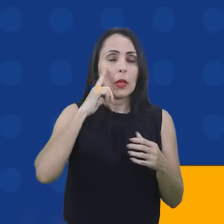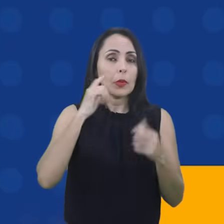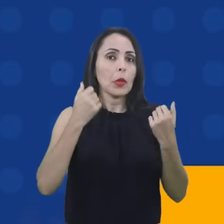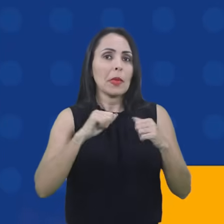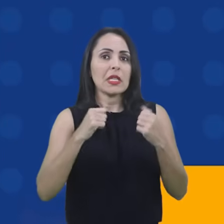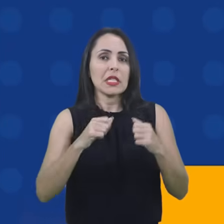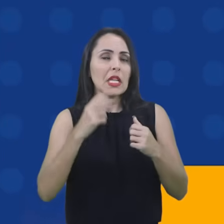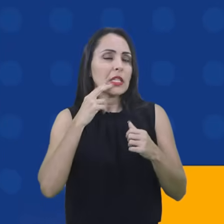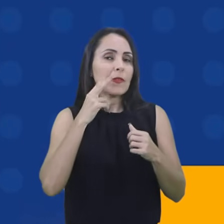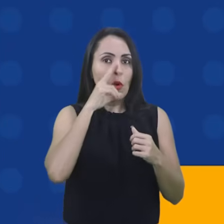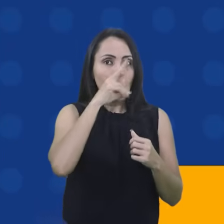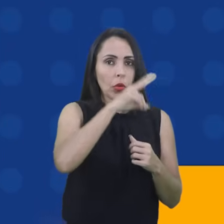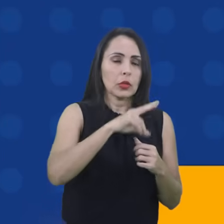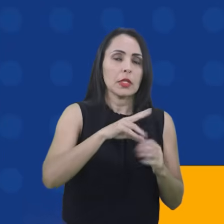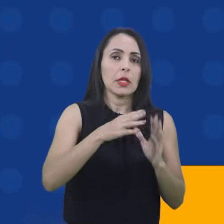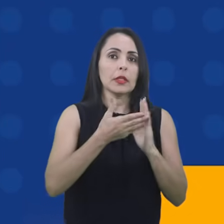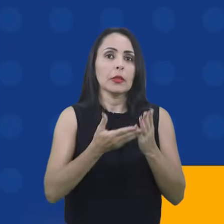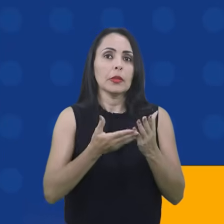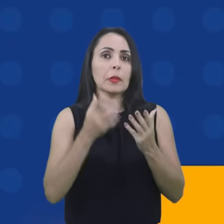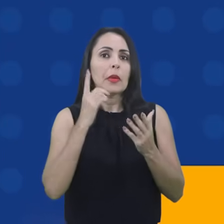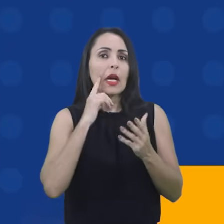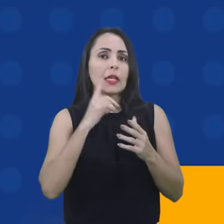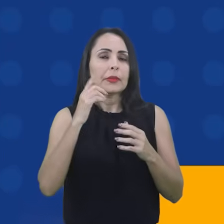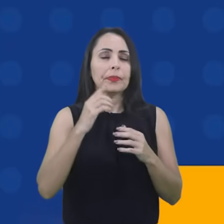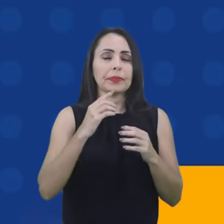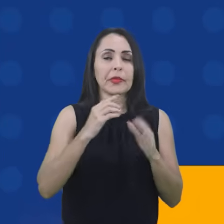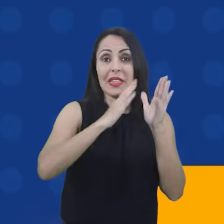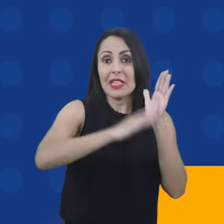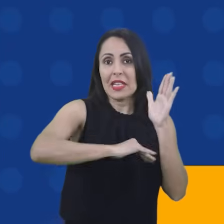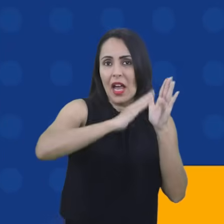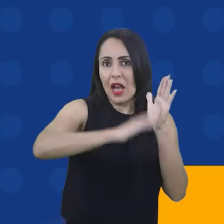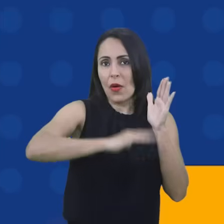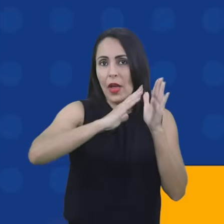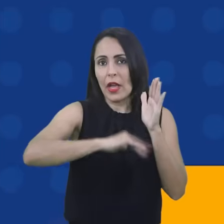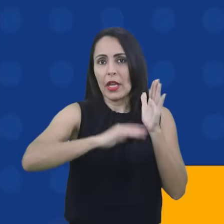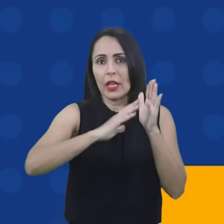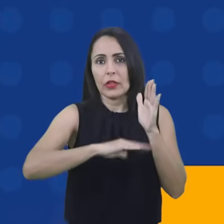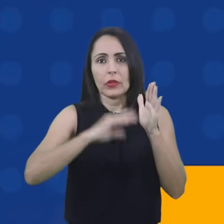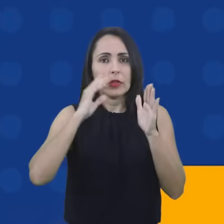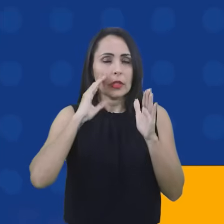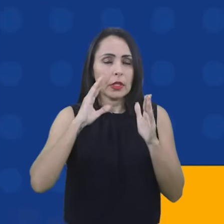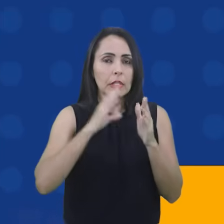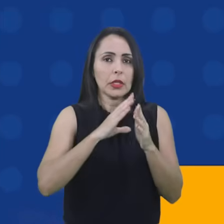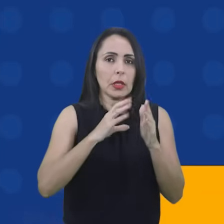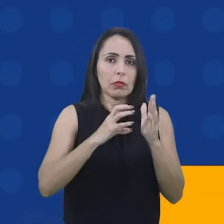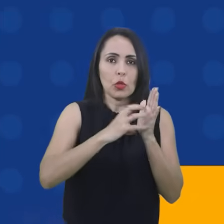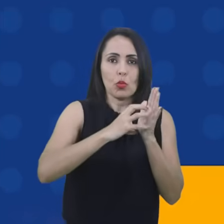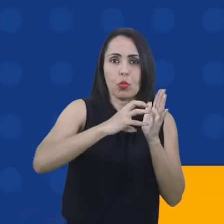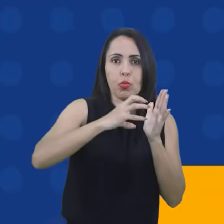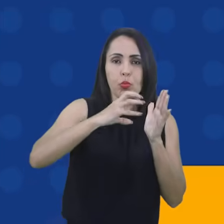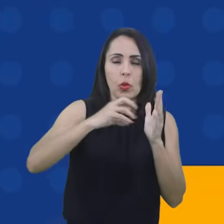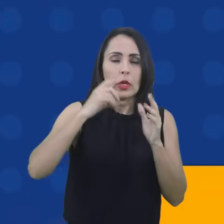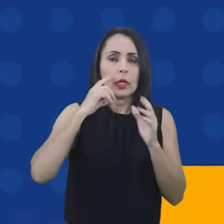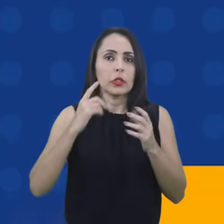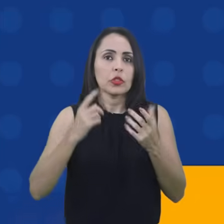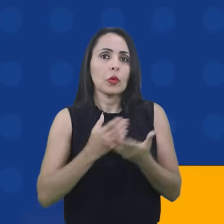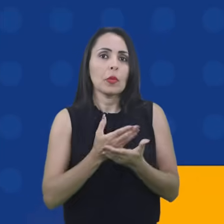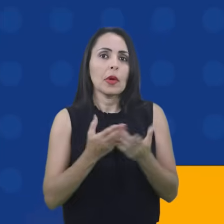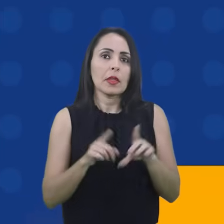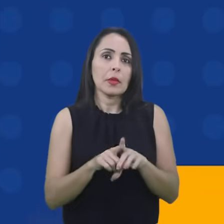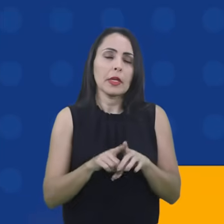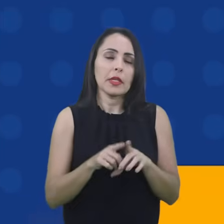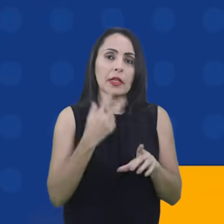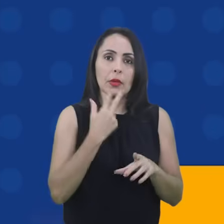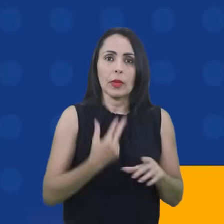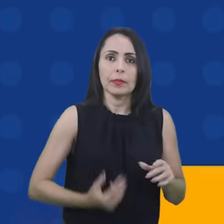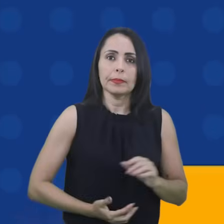muita força, né? Apenas o suficiente para tirar aquele resto, né, de espuma que está sendo formado ali sobre a sua superfície